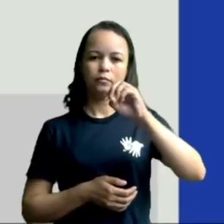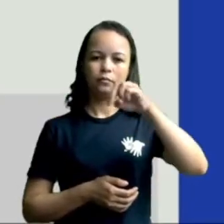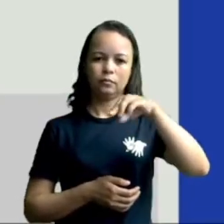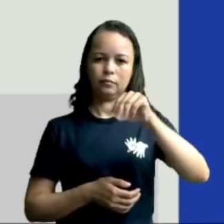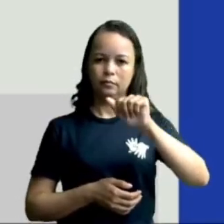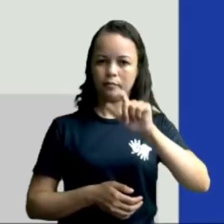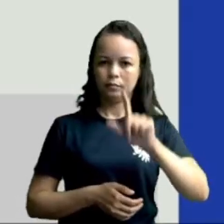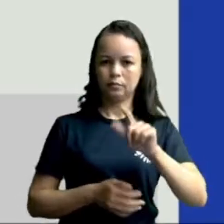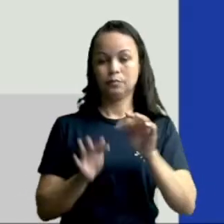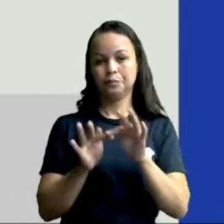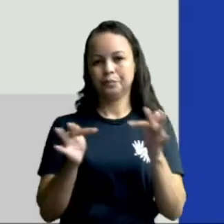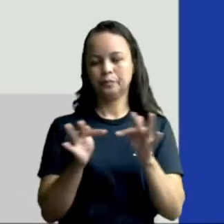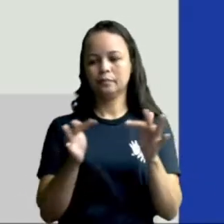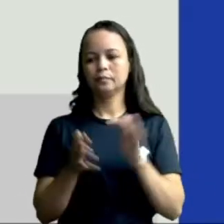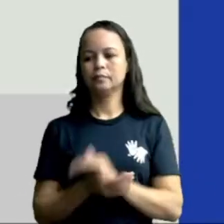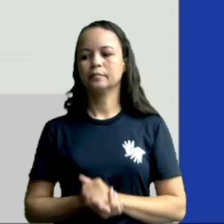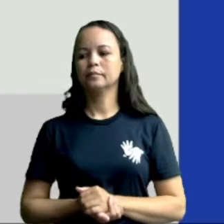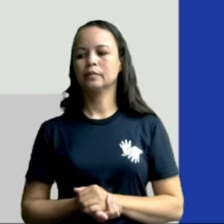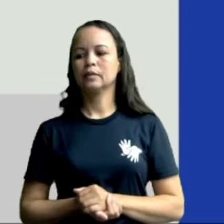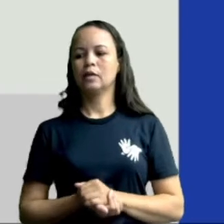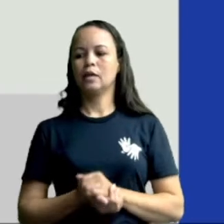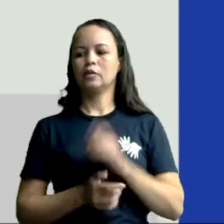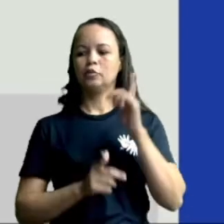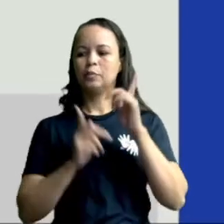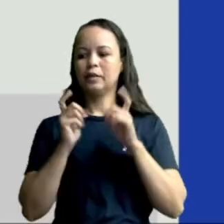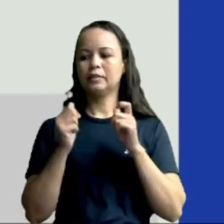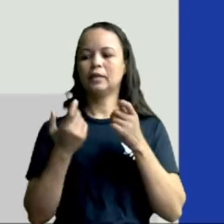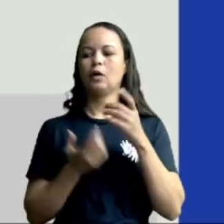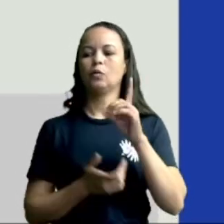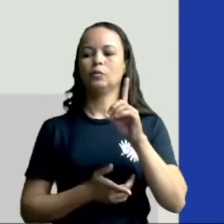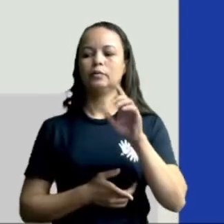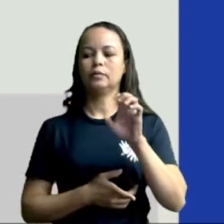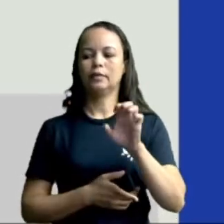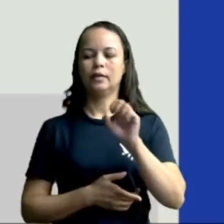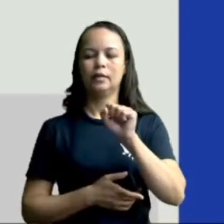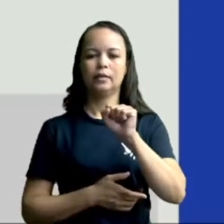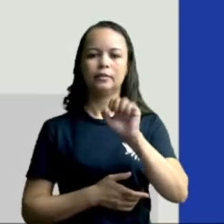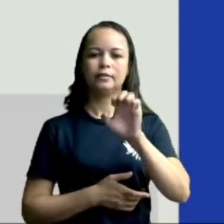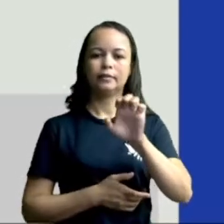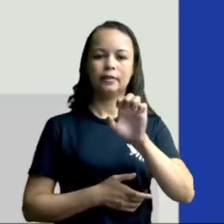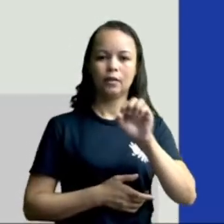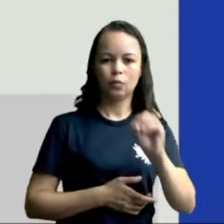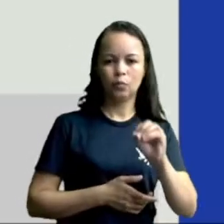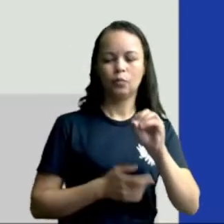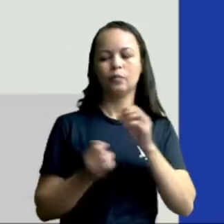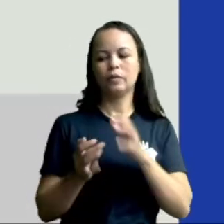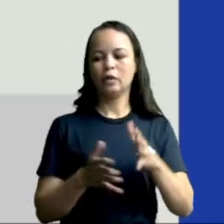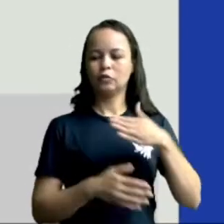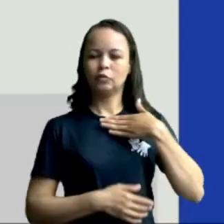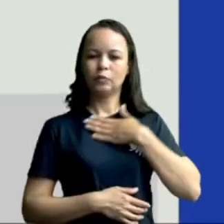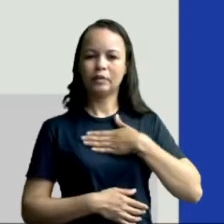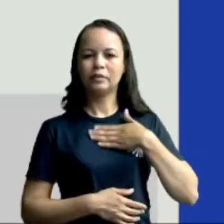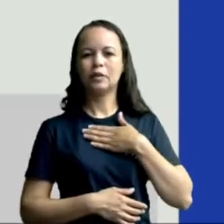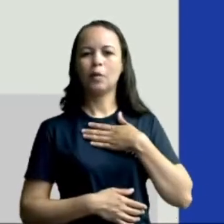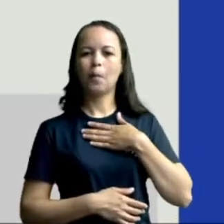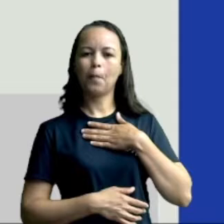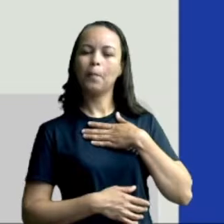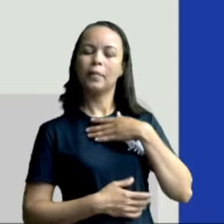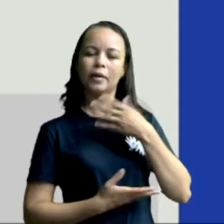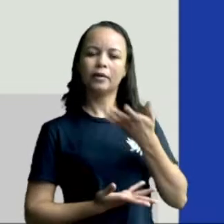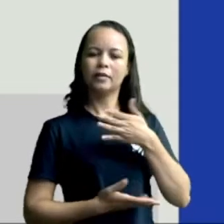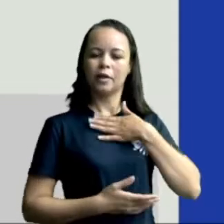Expressar um desejo, me encantaria conhecê-lo. Então, eu estou expressando esse desejo, ó, me